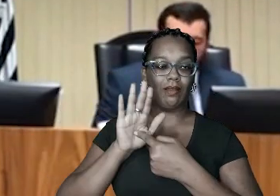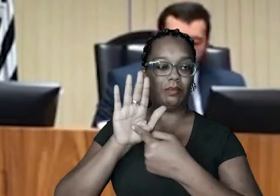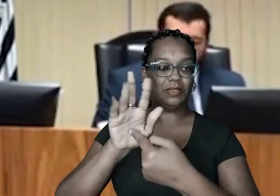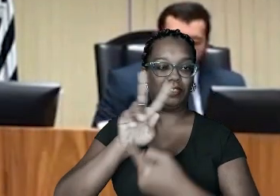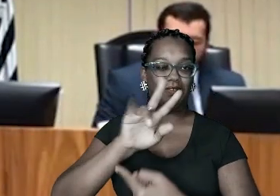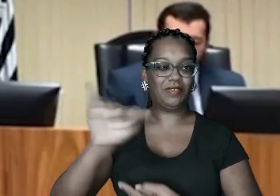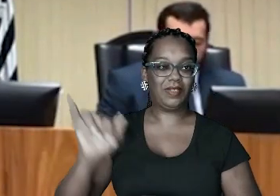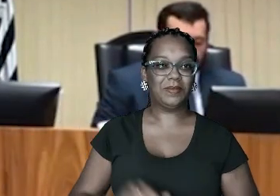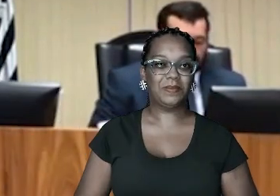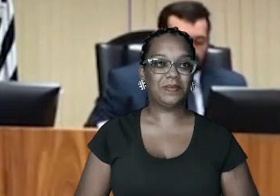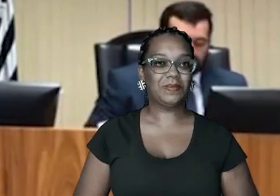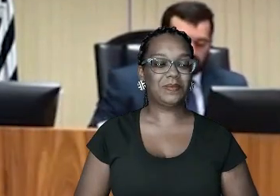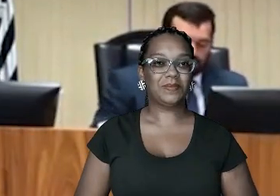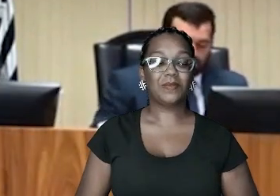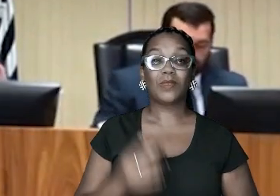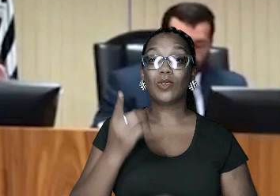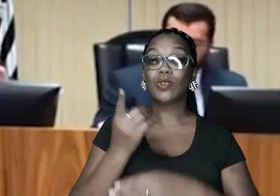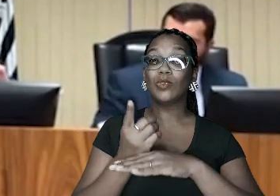professor